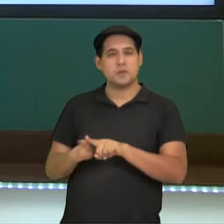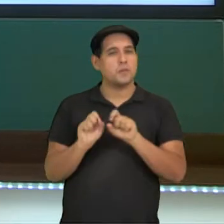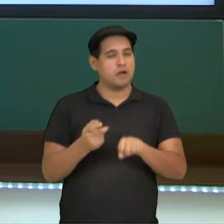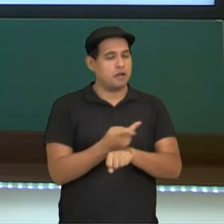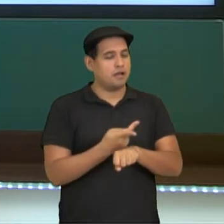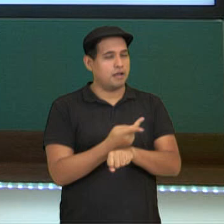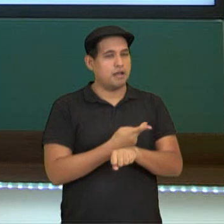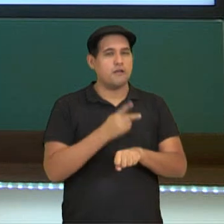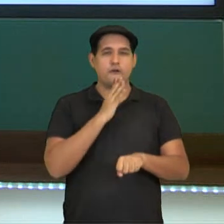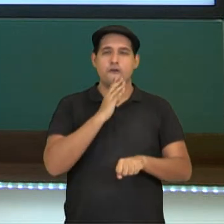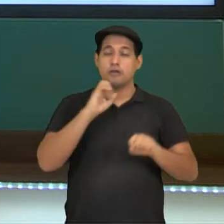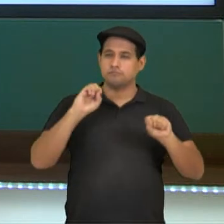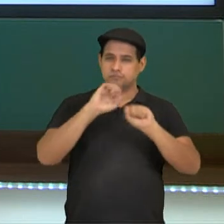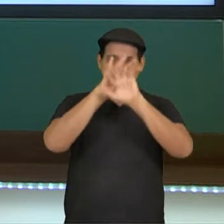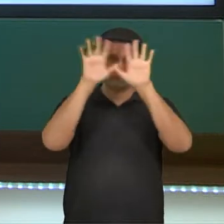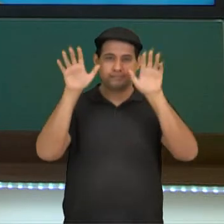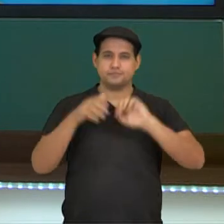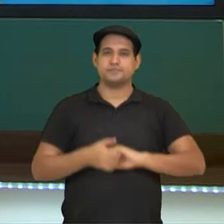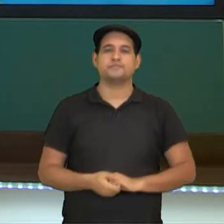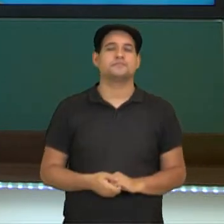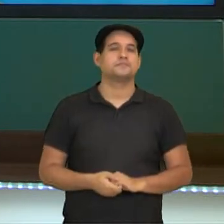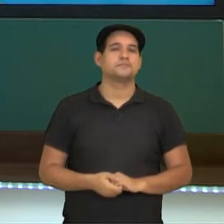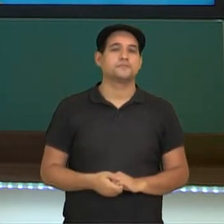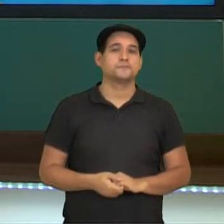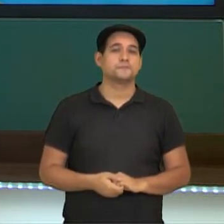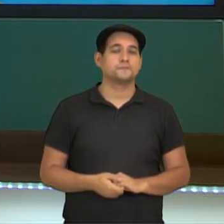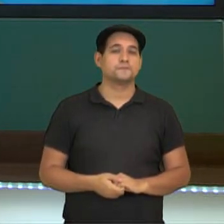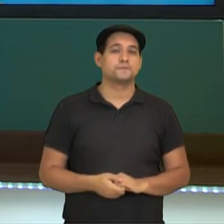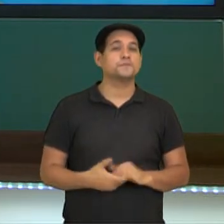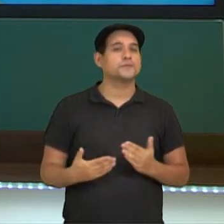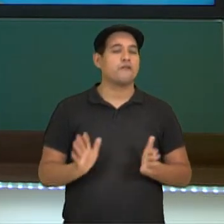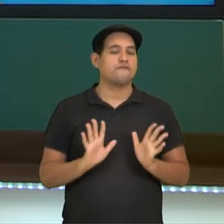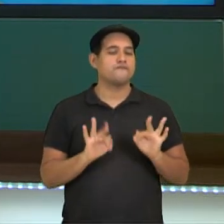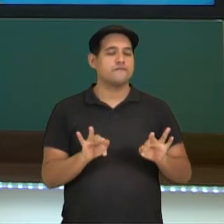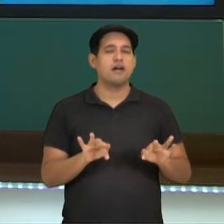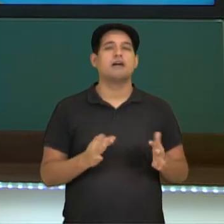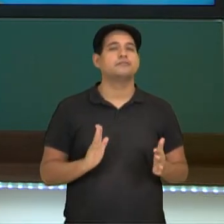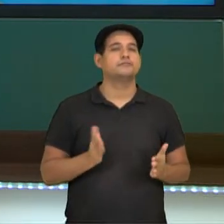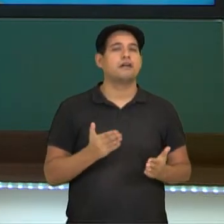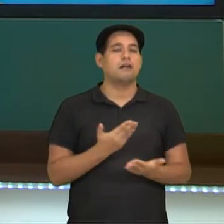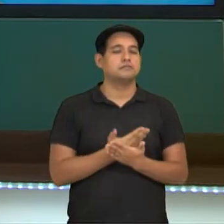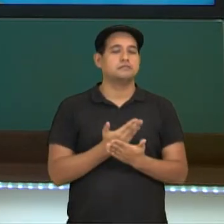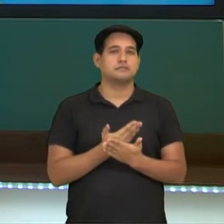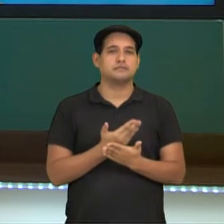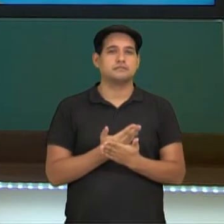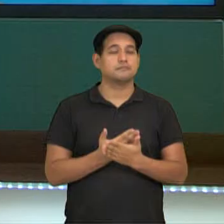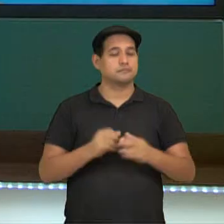buscar para ter mais conhecimento. E é isso, nós finalizamos assim mais